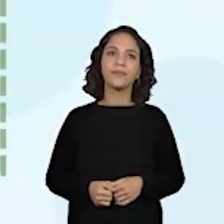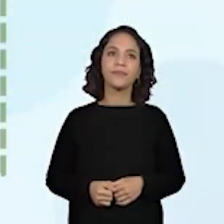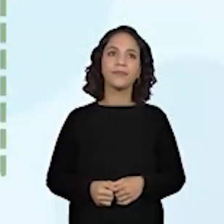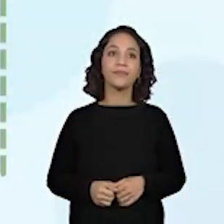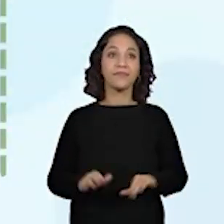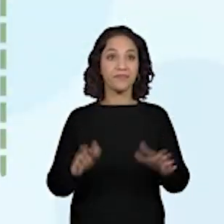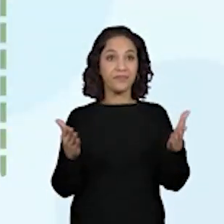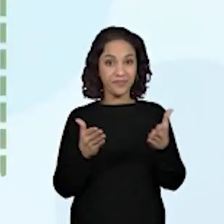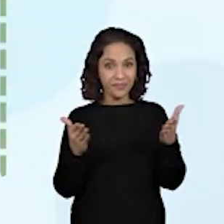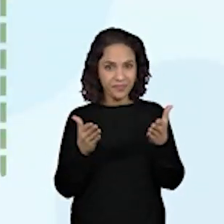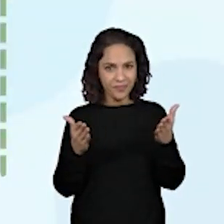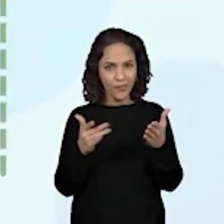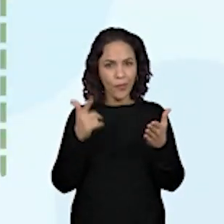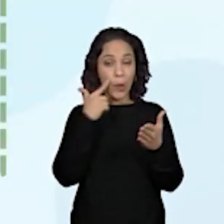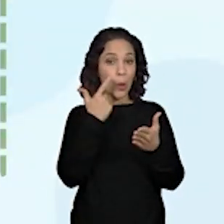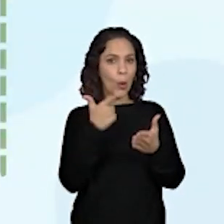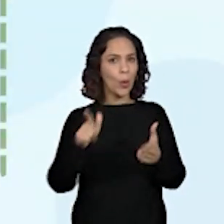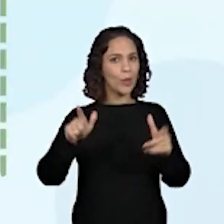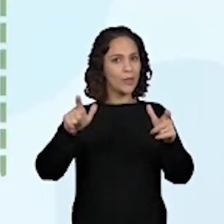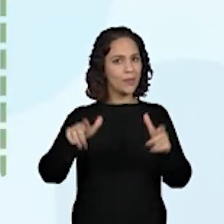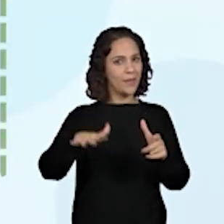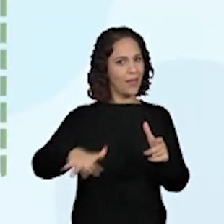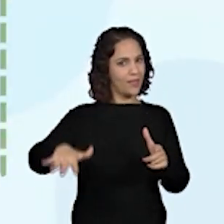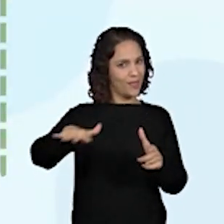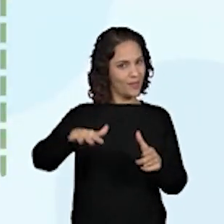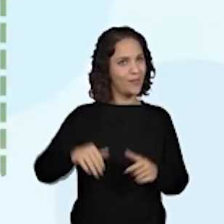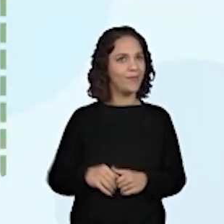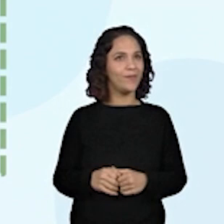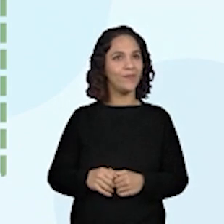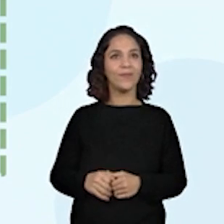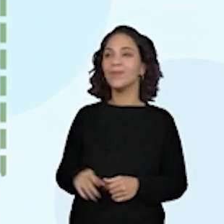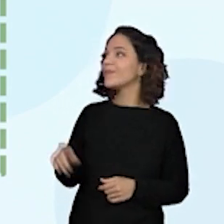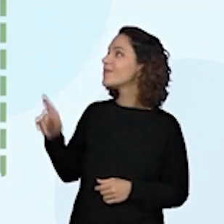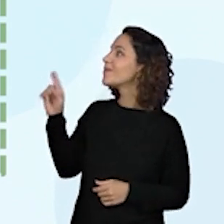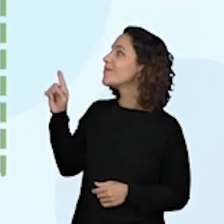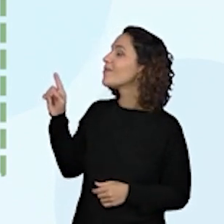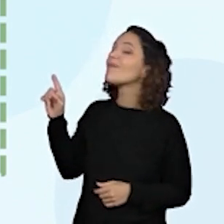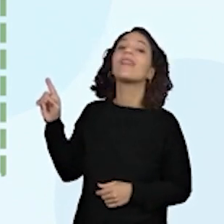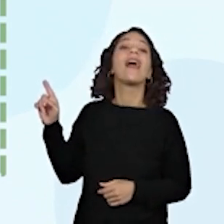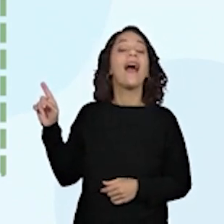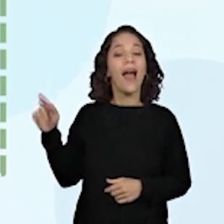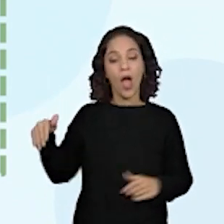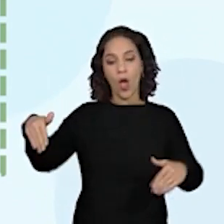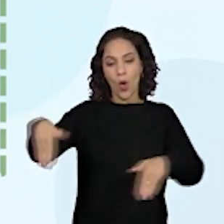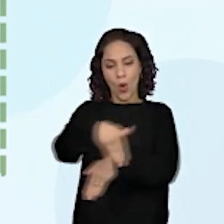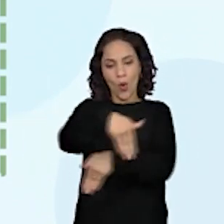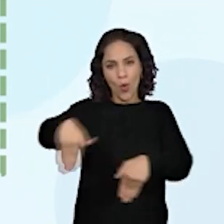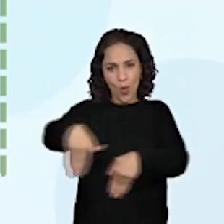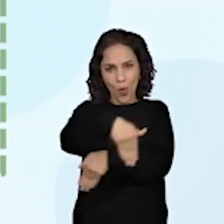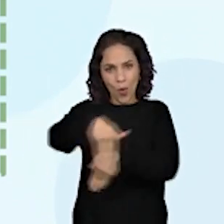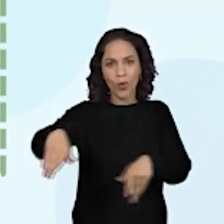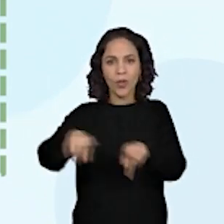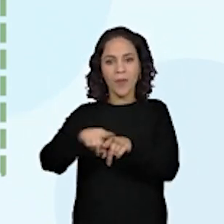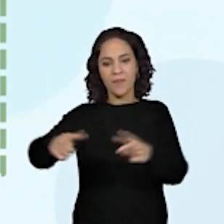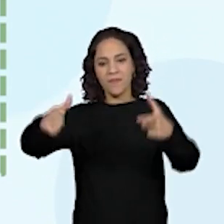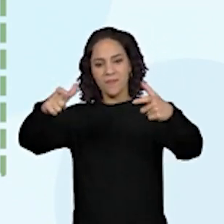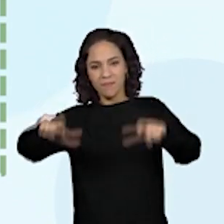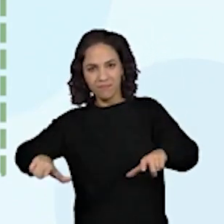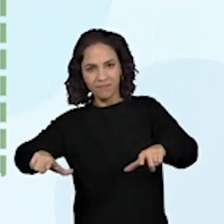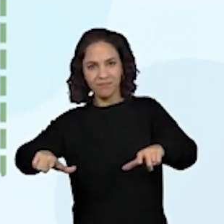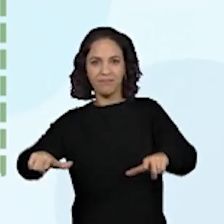Agora, para outro espaço, estudantes, e o espaço é pátios e corredores.